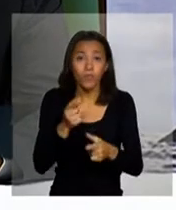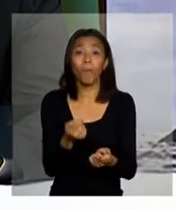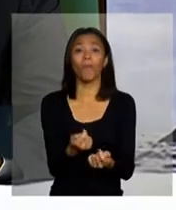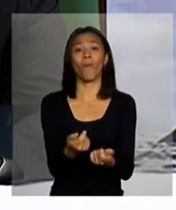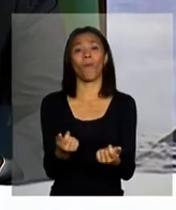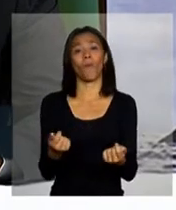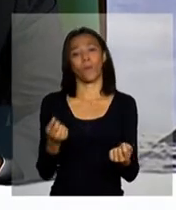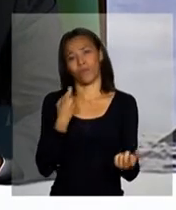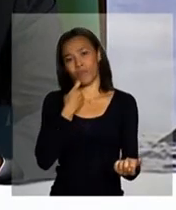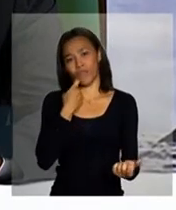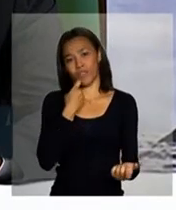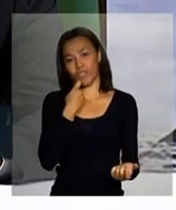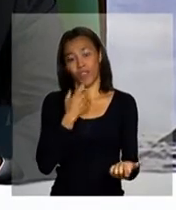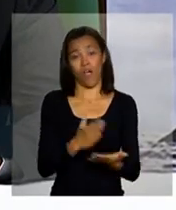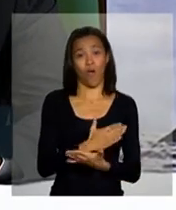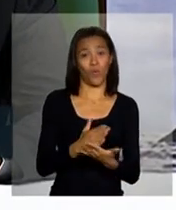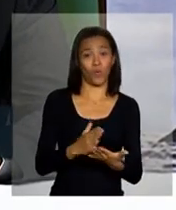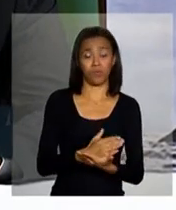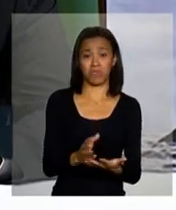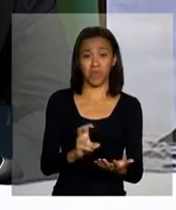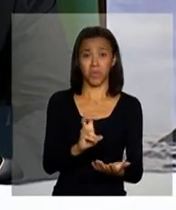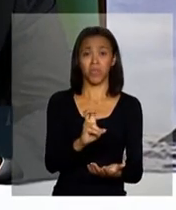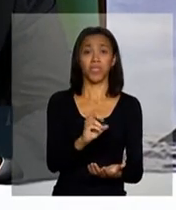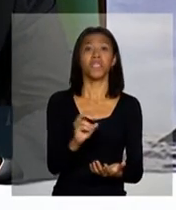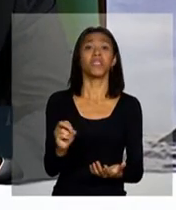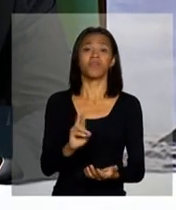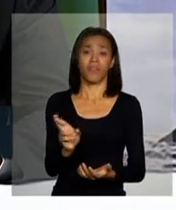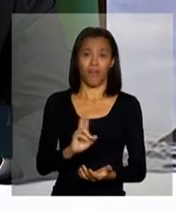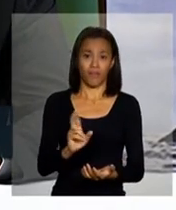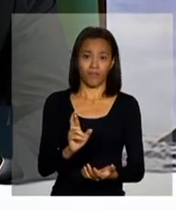que temos é que nenhum deles chega a fazer R$ 500.